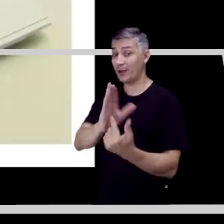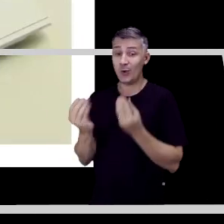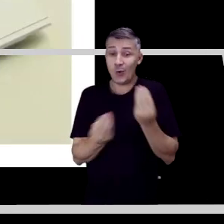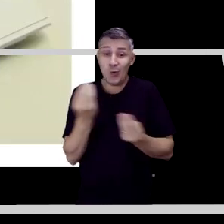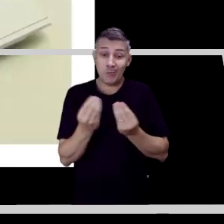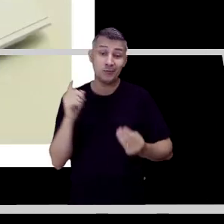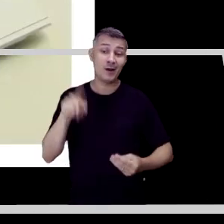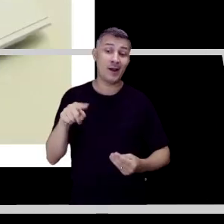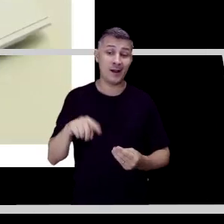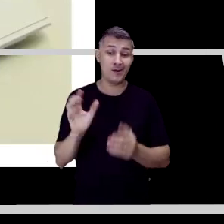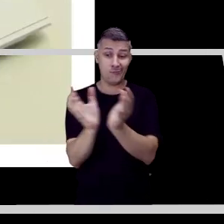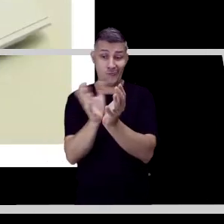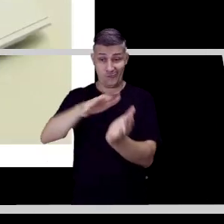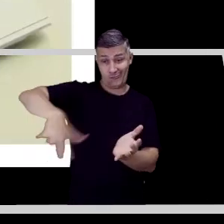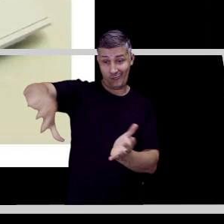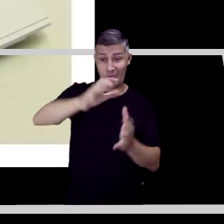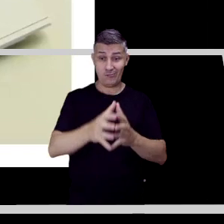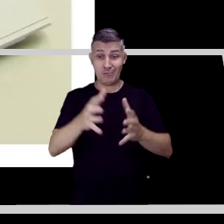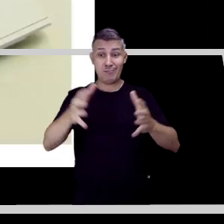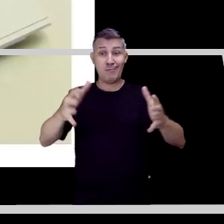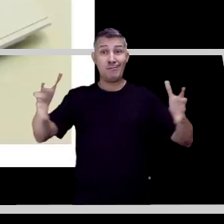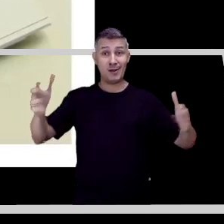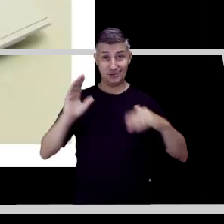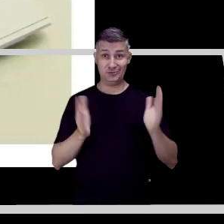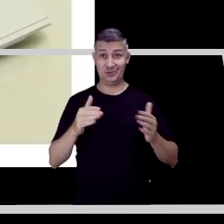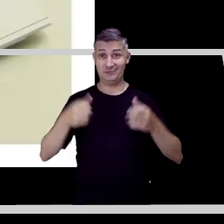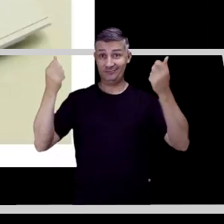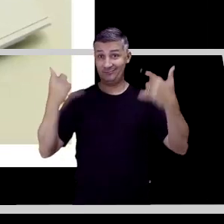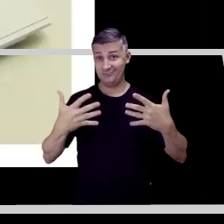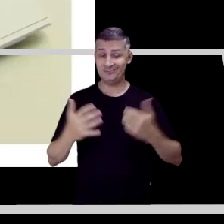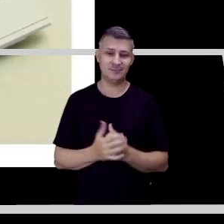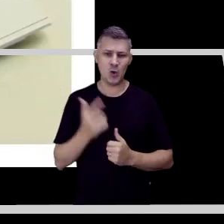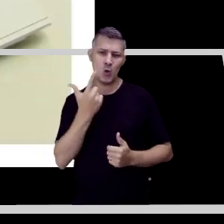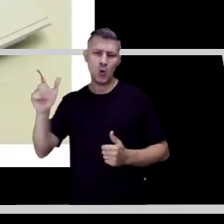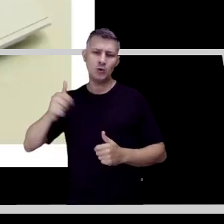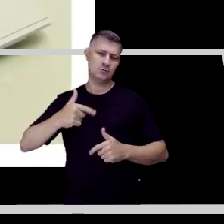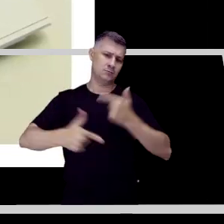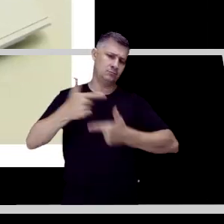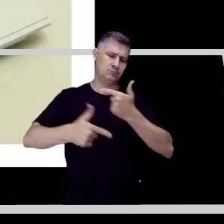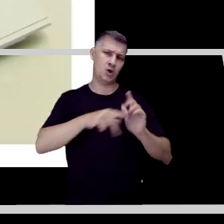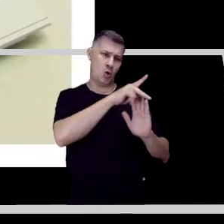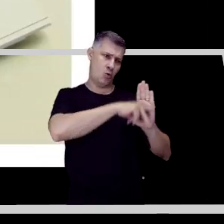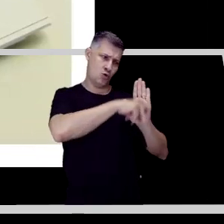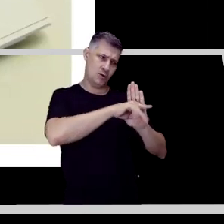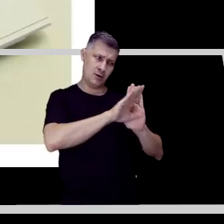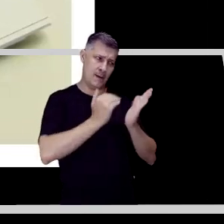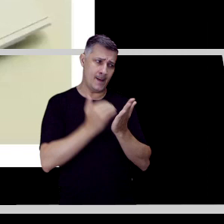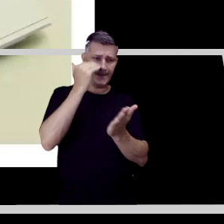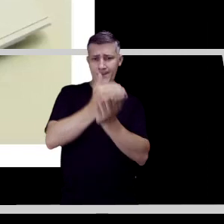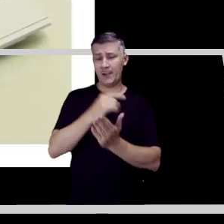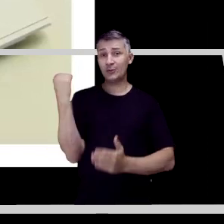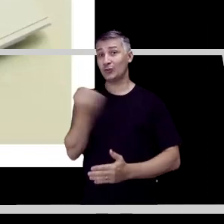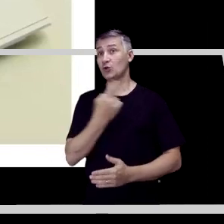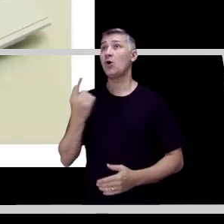para ilustrar, assim, que esse campo expandido, digamos, que a gente chama, né, outras atividades além do projeto em